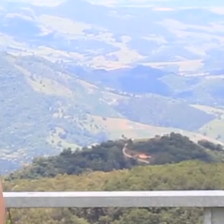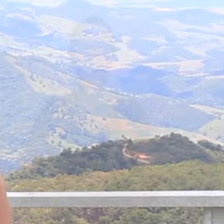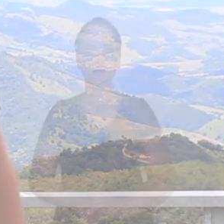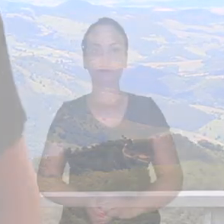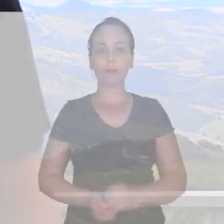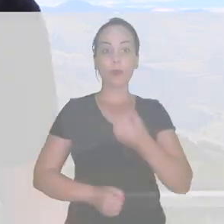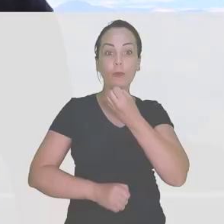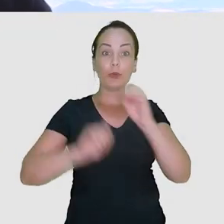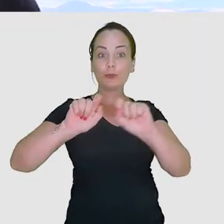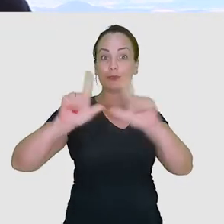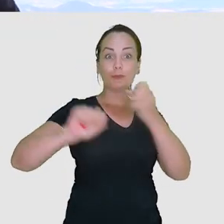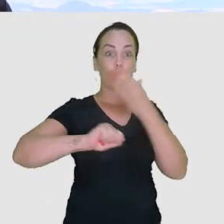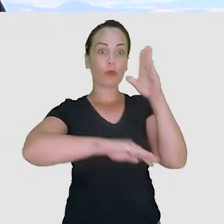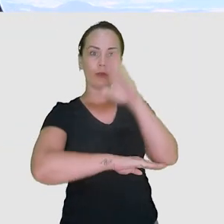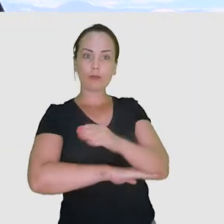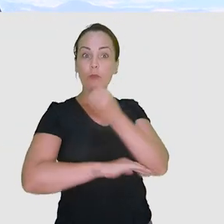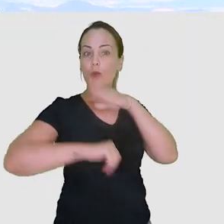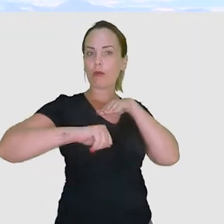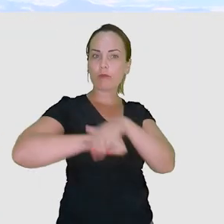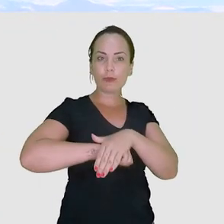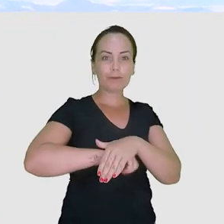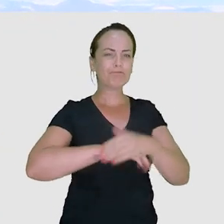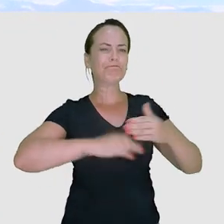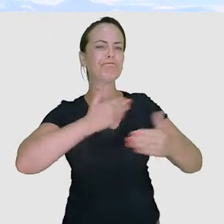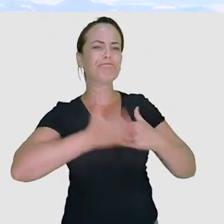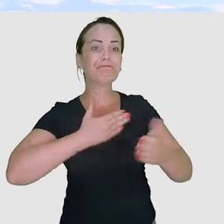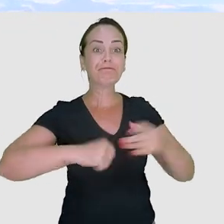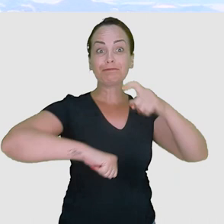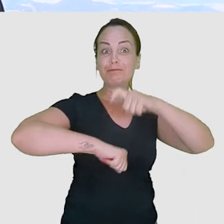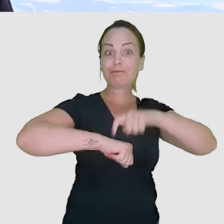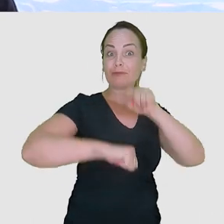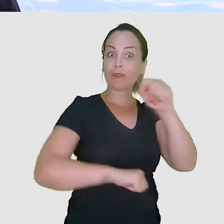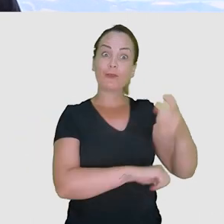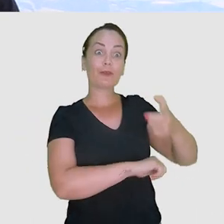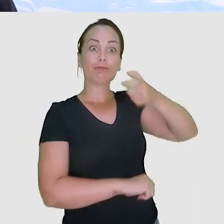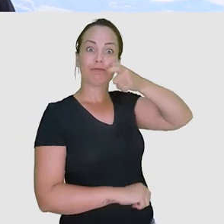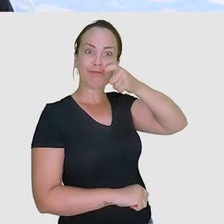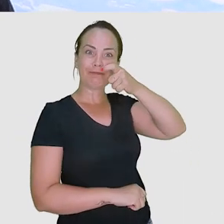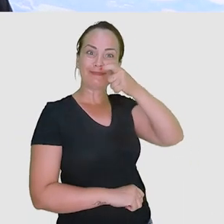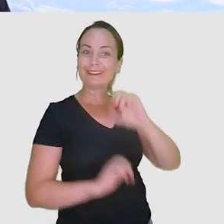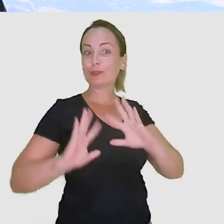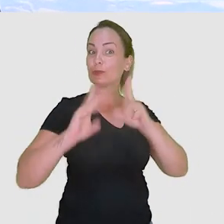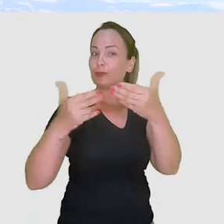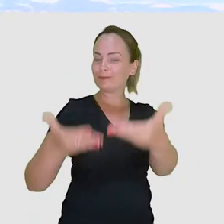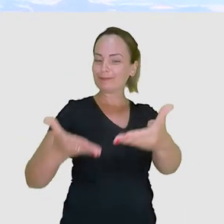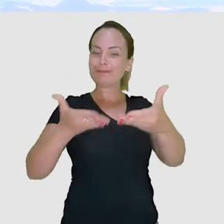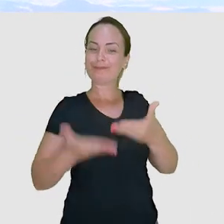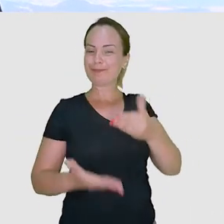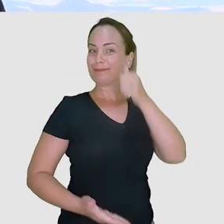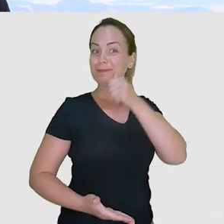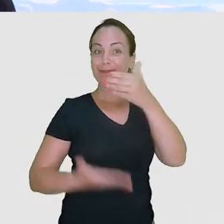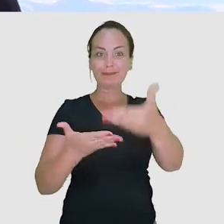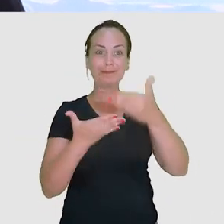Bom dia, boa tarde, boa noite, independente do horário que vocês estejam nos assistindo, sejam todos muito bem-vindas, muito bem-vindos